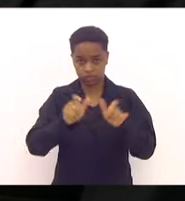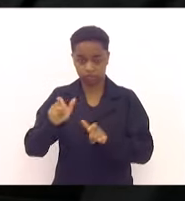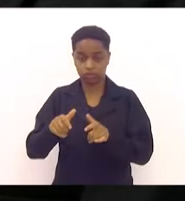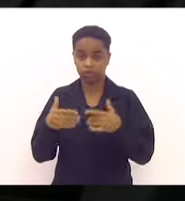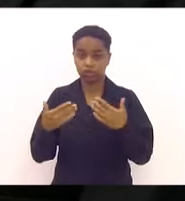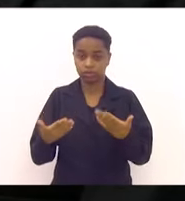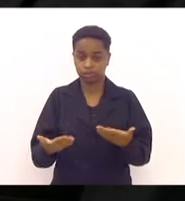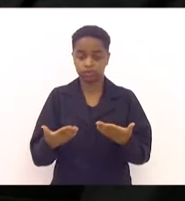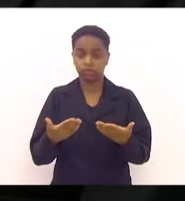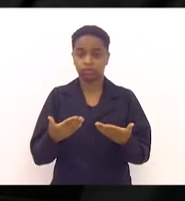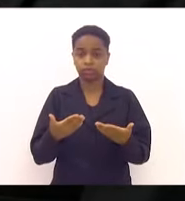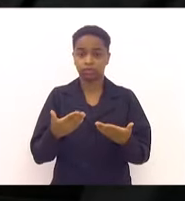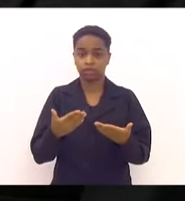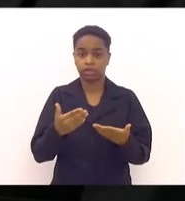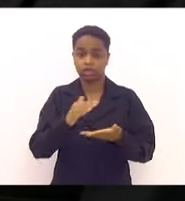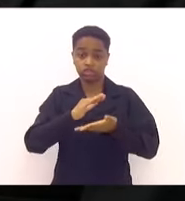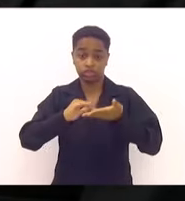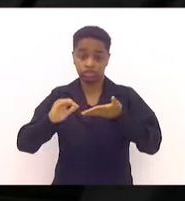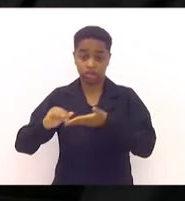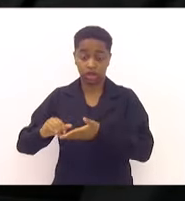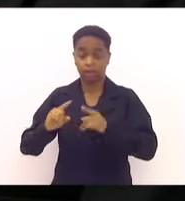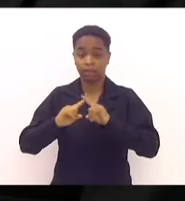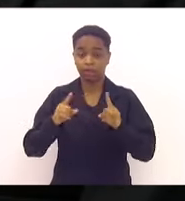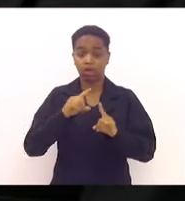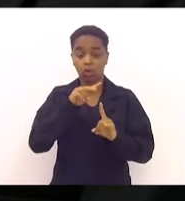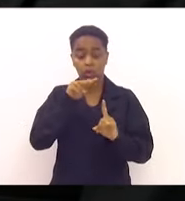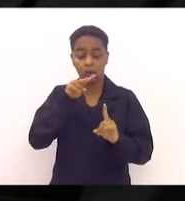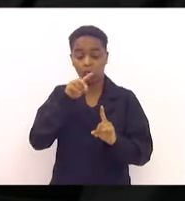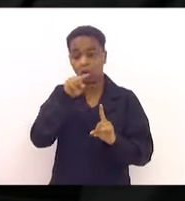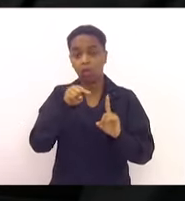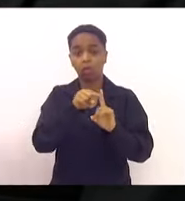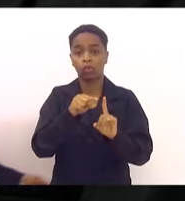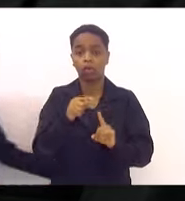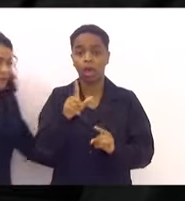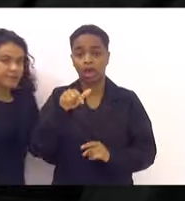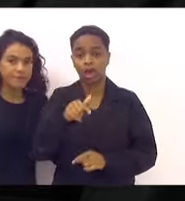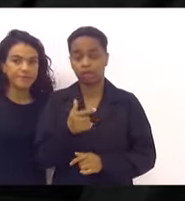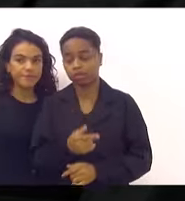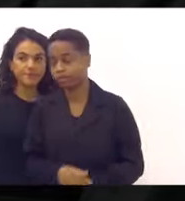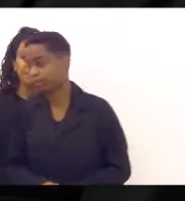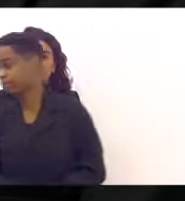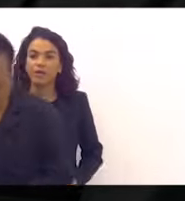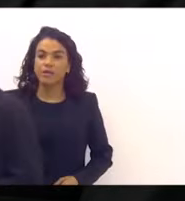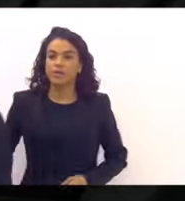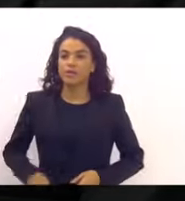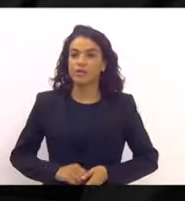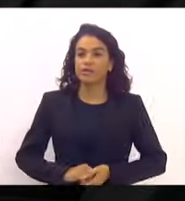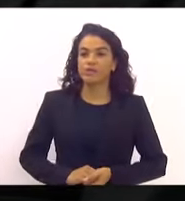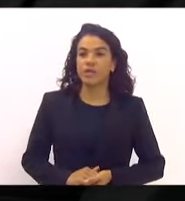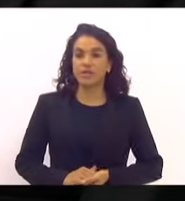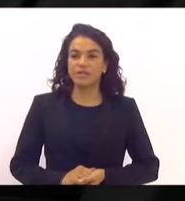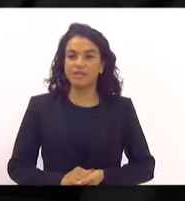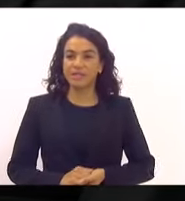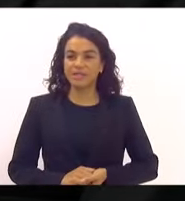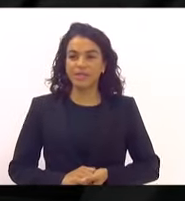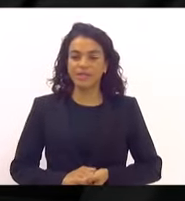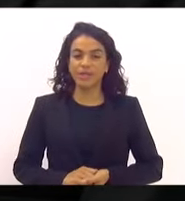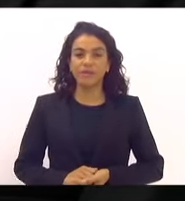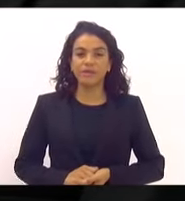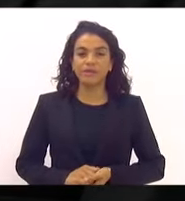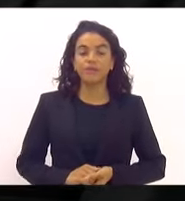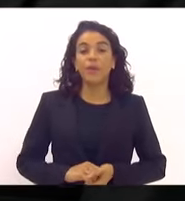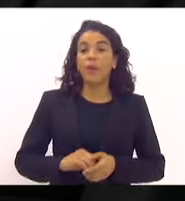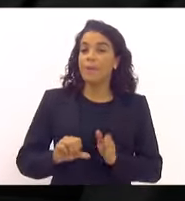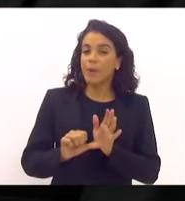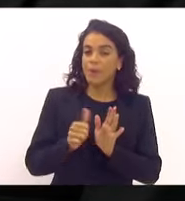Então eles retiraram visando lucro. Então tem uma coisa do mérito do projeto e tem uma coisa da legalidade. Então, primeiro,